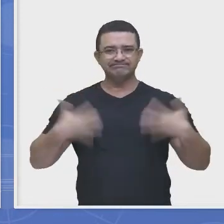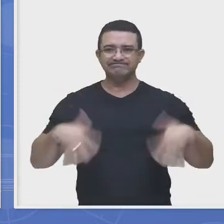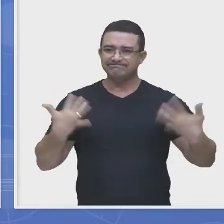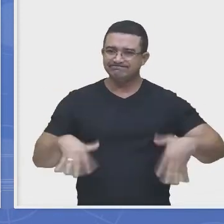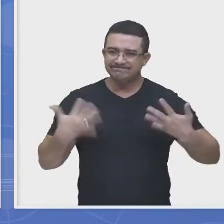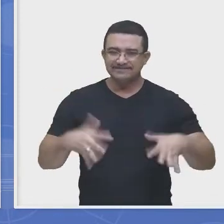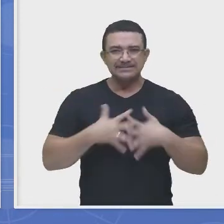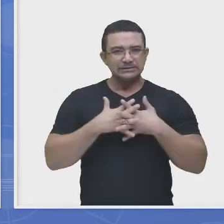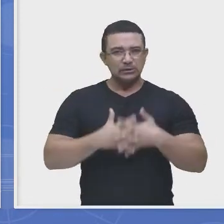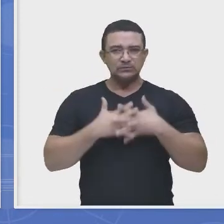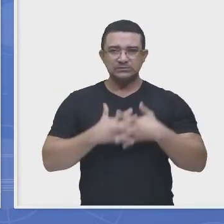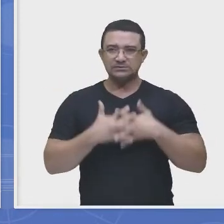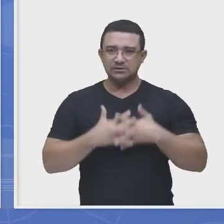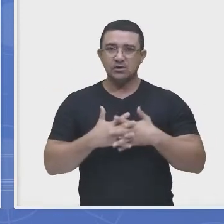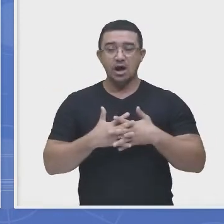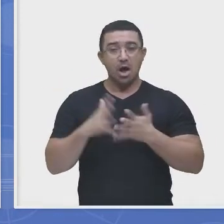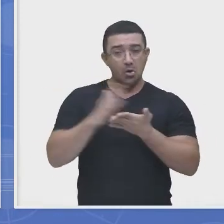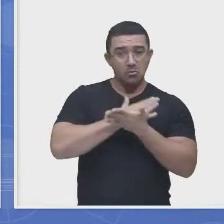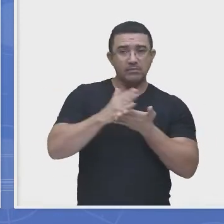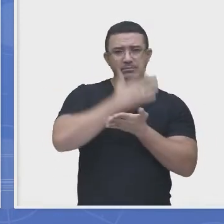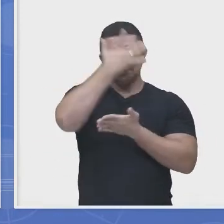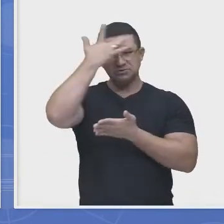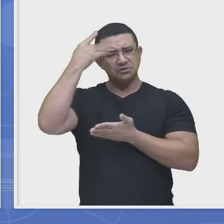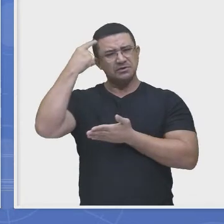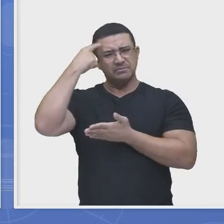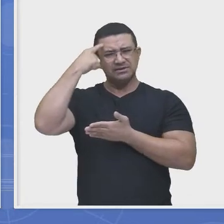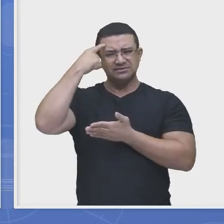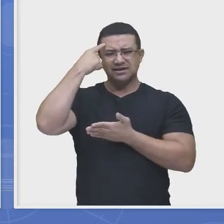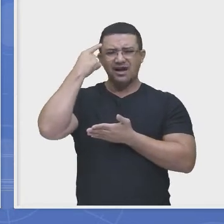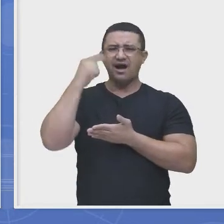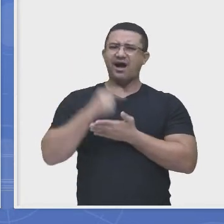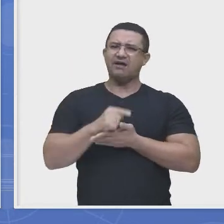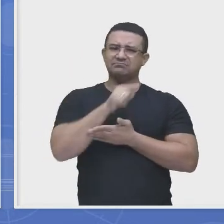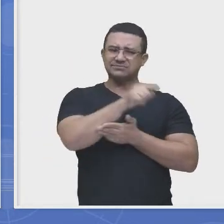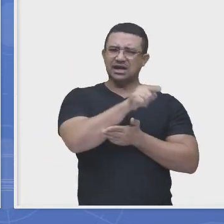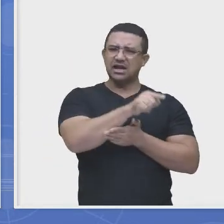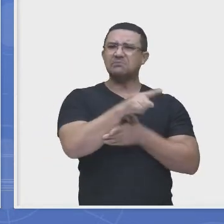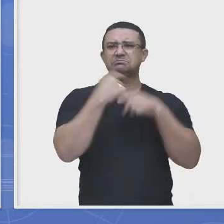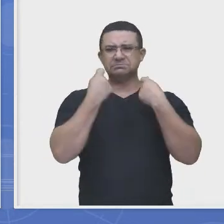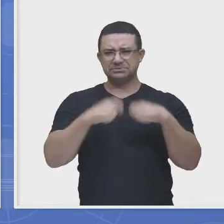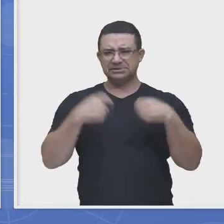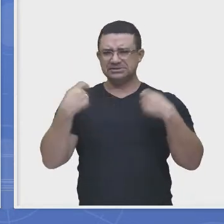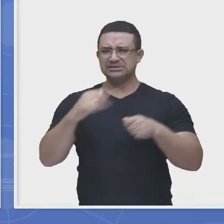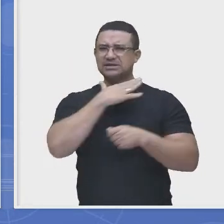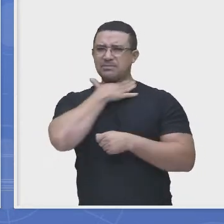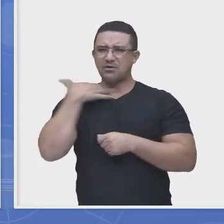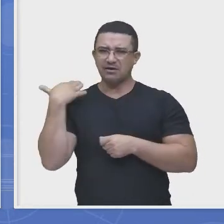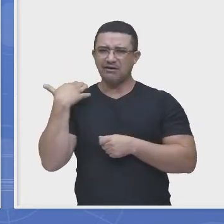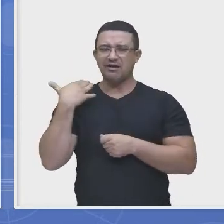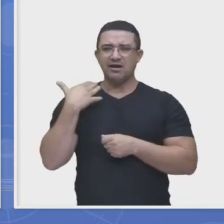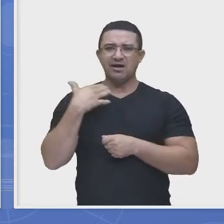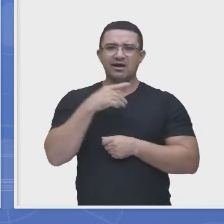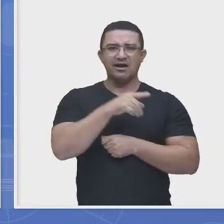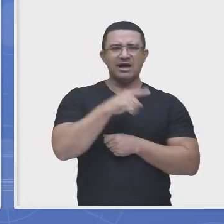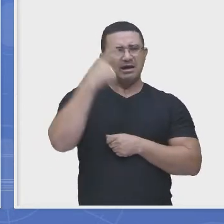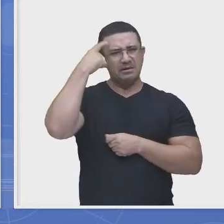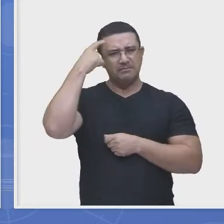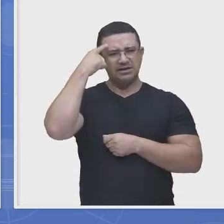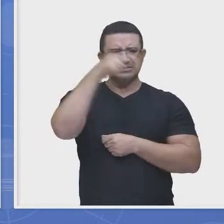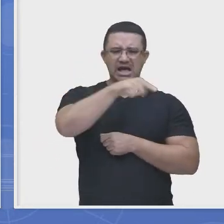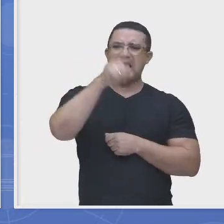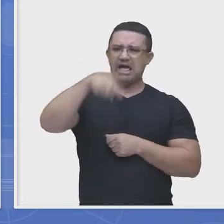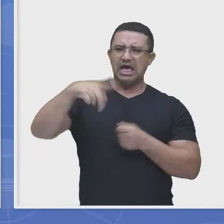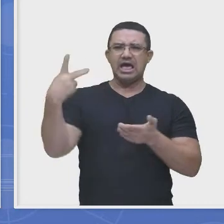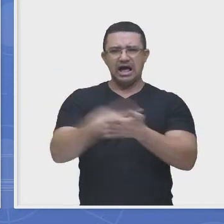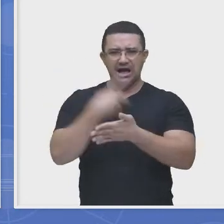pessoas concebem essa ideia, essa visão de que tirar a vida de alguém é um pecado, é algo